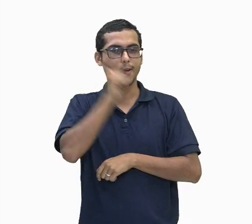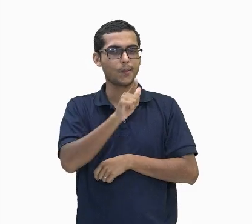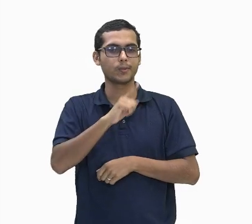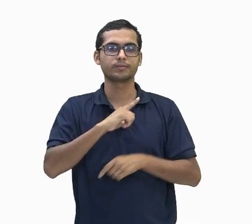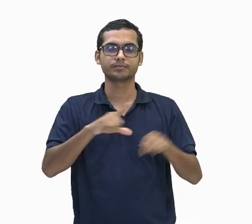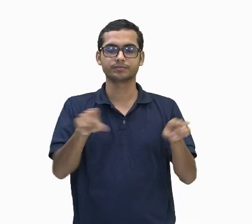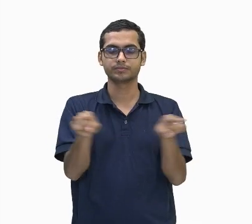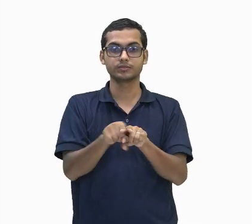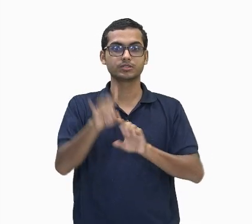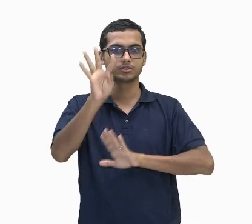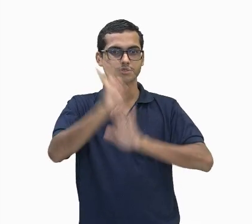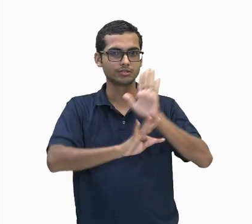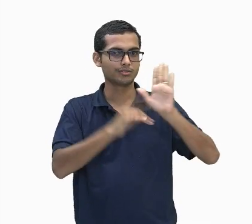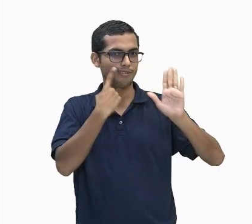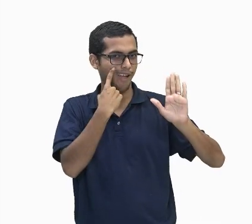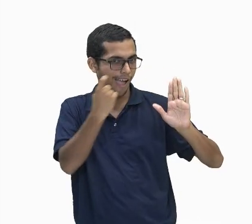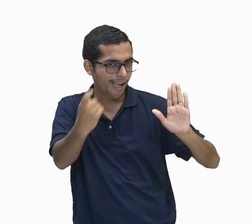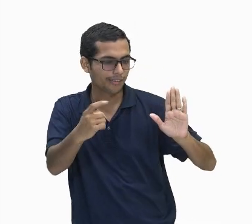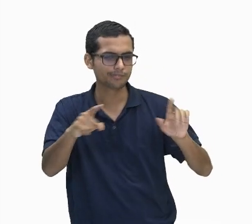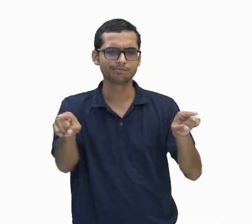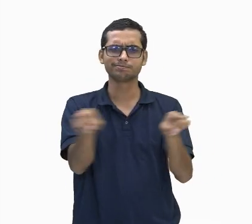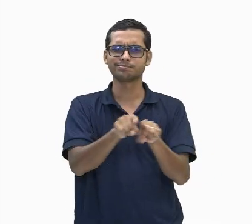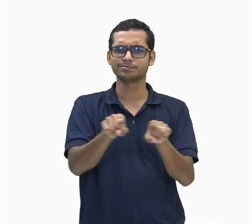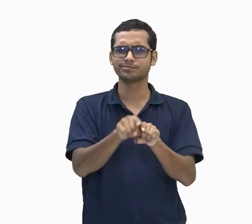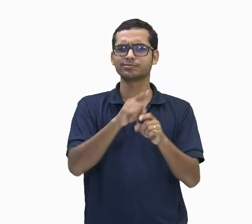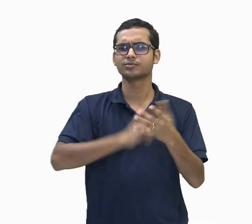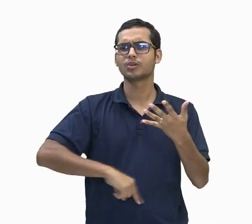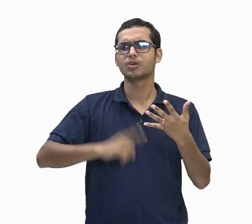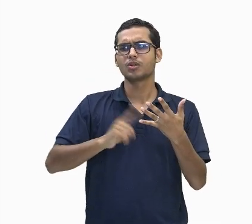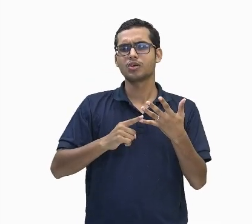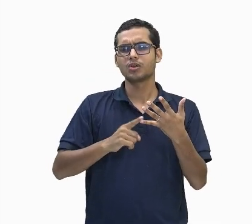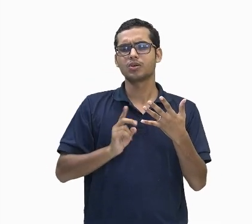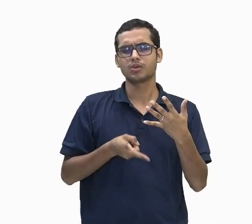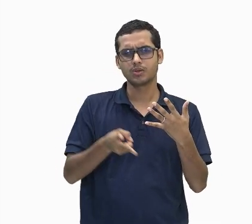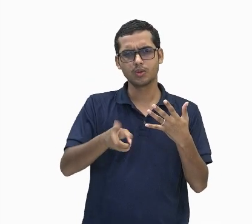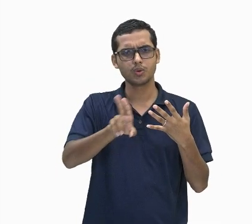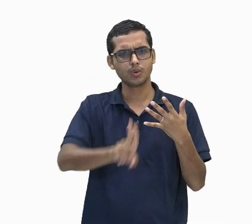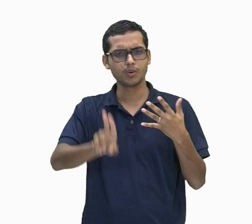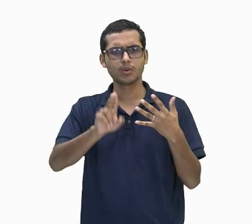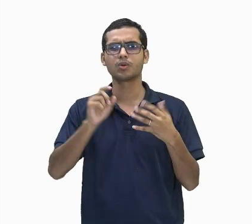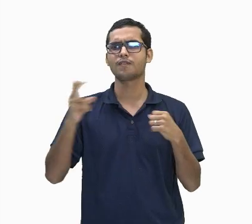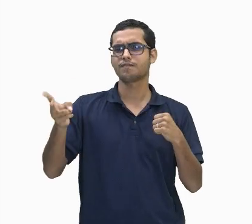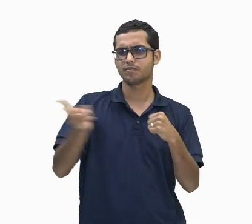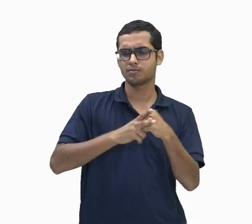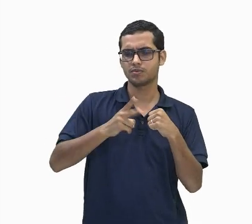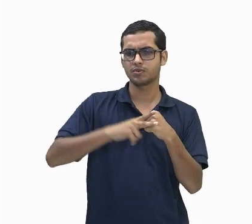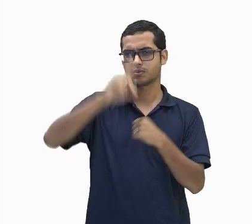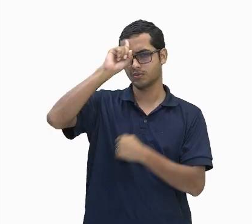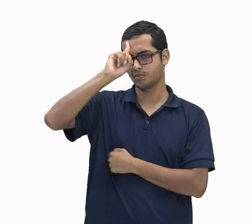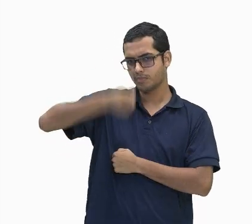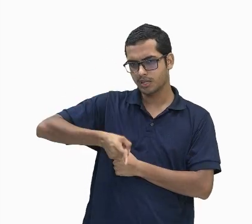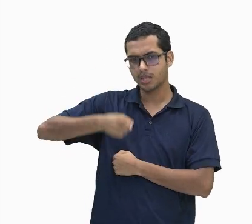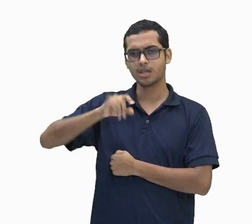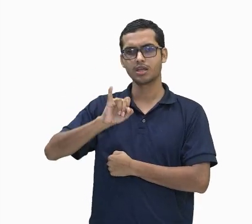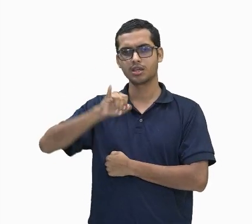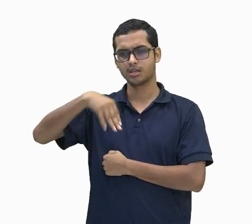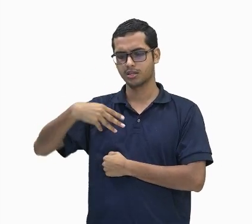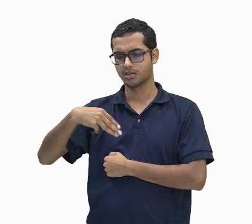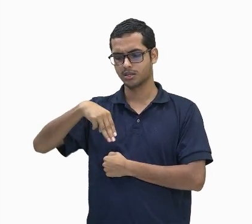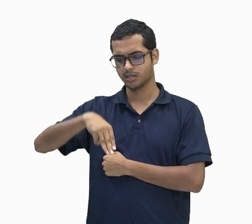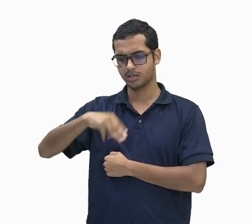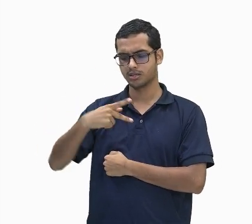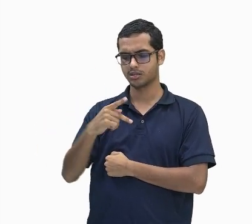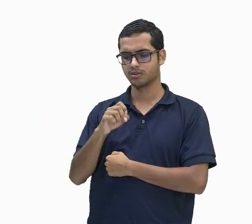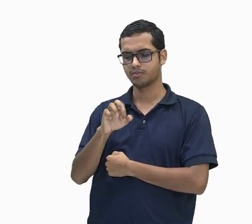textos atraentes e que, muitas vezes, muito frequentemente, utilizam os verbos no imperativo que dá